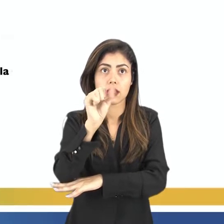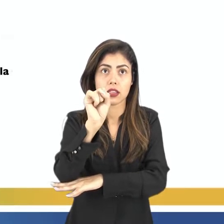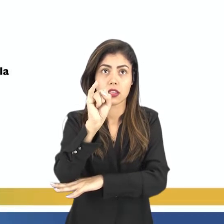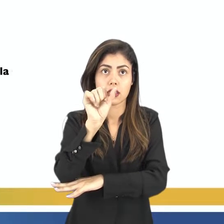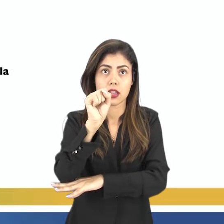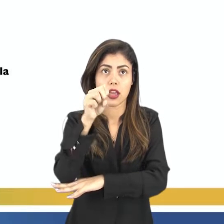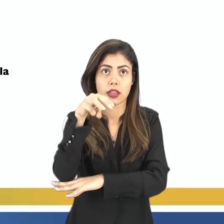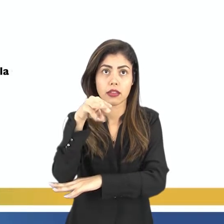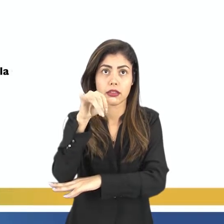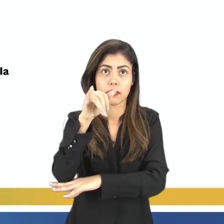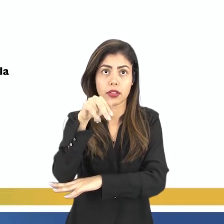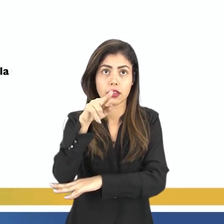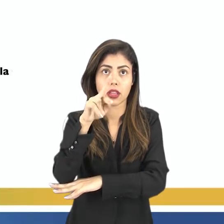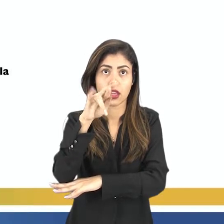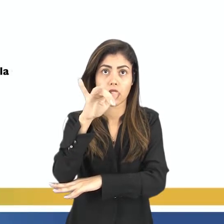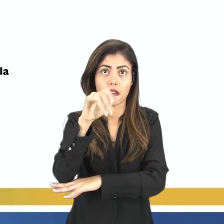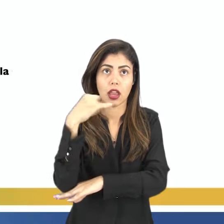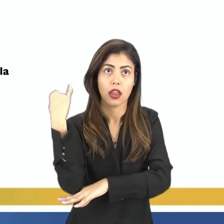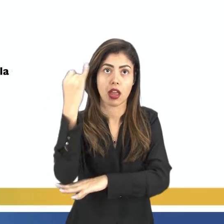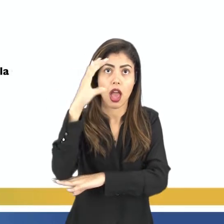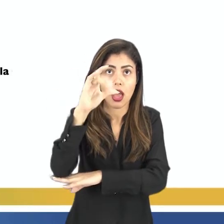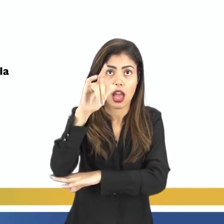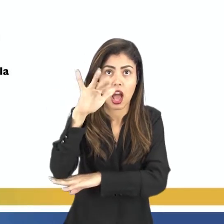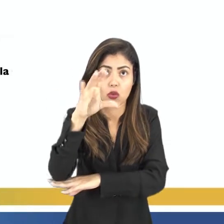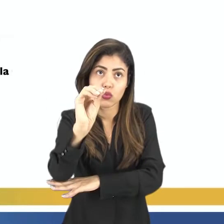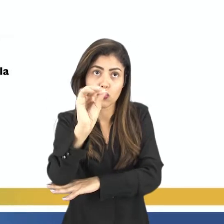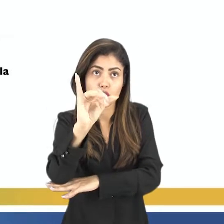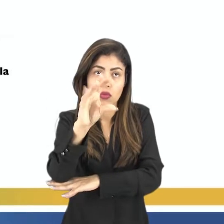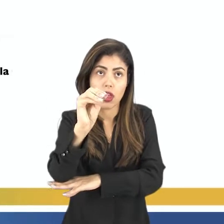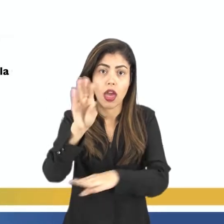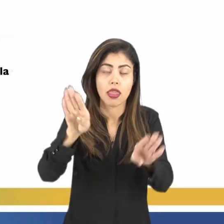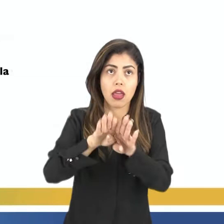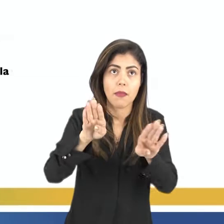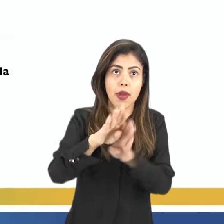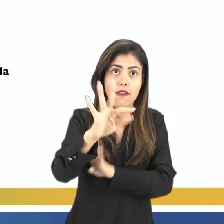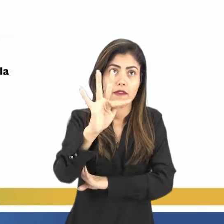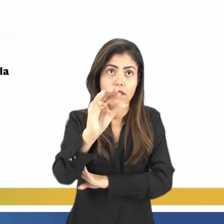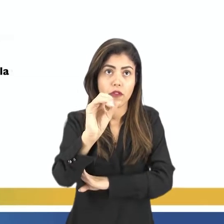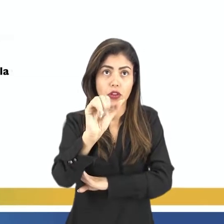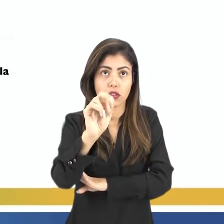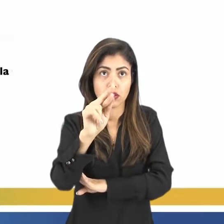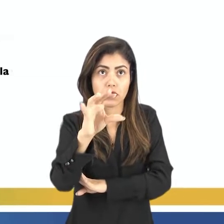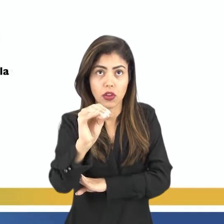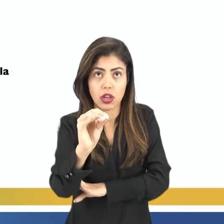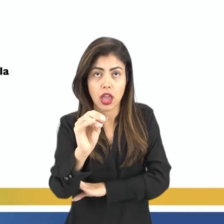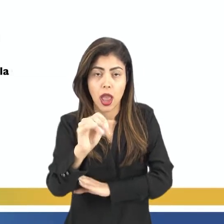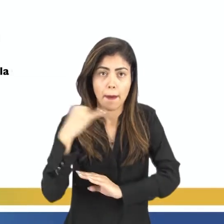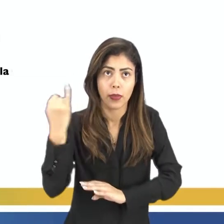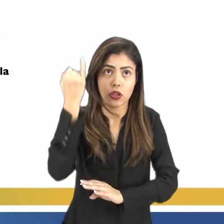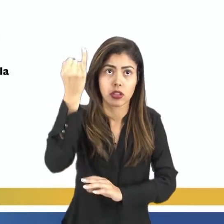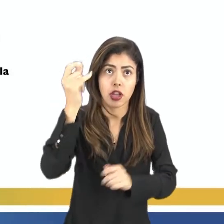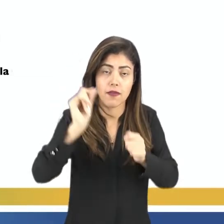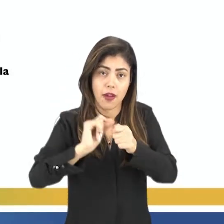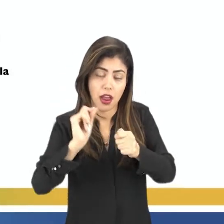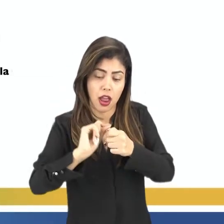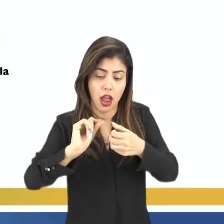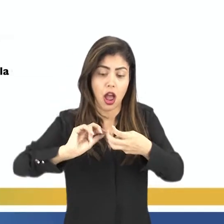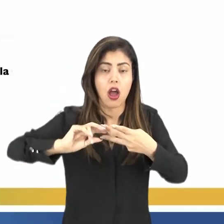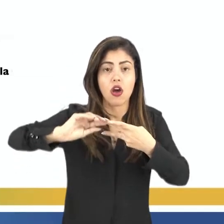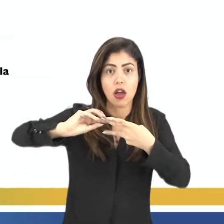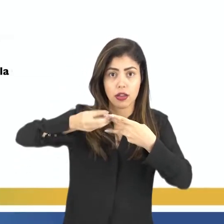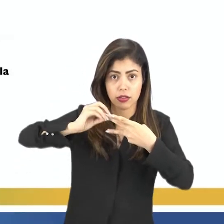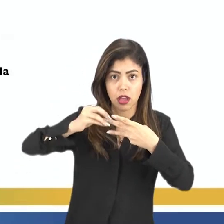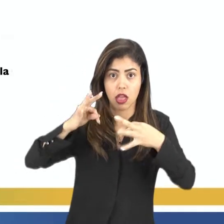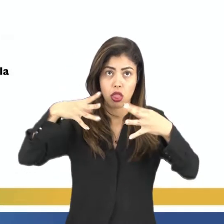minerais, principalmente de cálcio e fósforo, que são fundamentais para o funcionamento das células. Olha só,